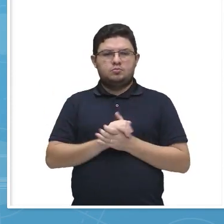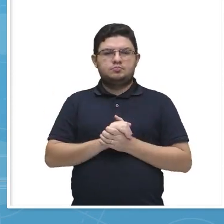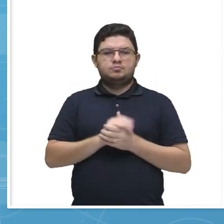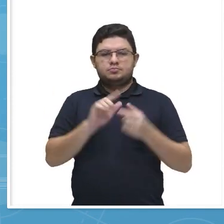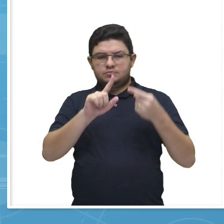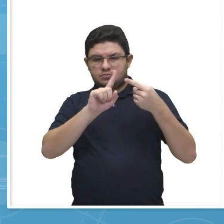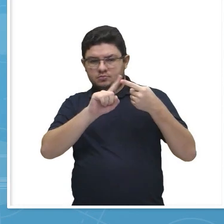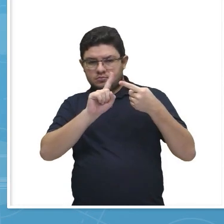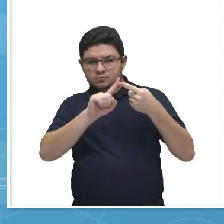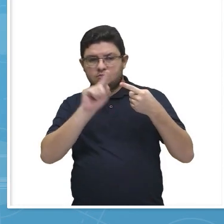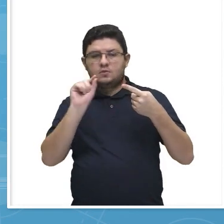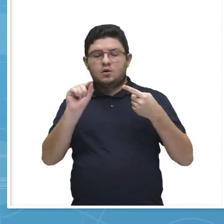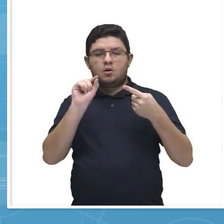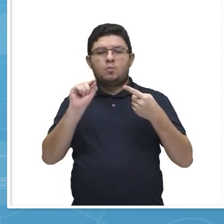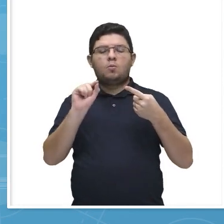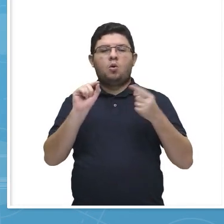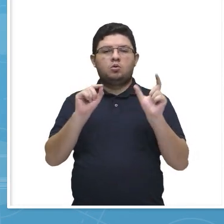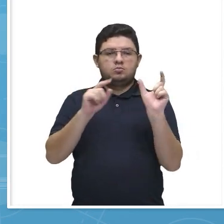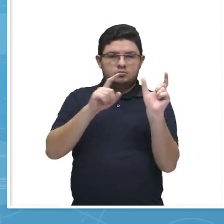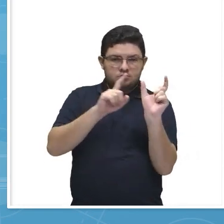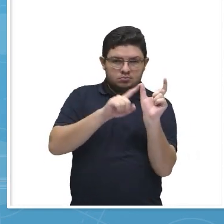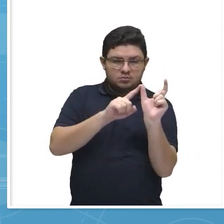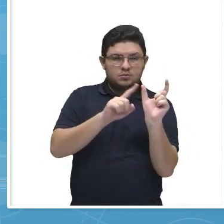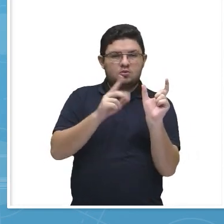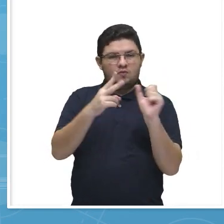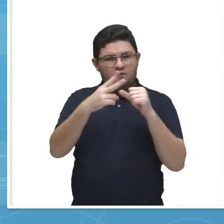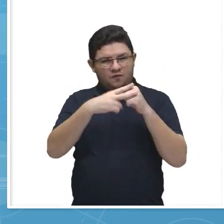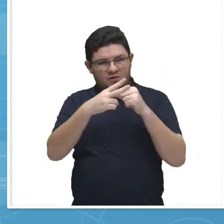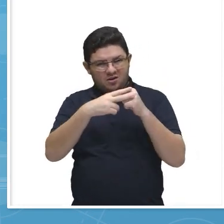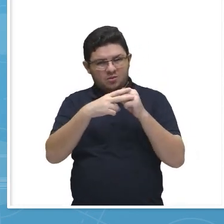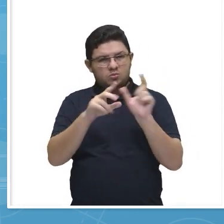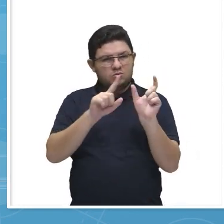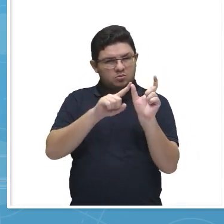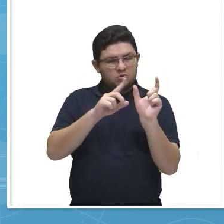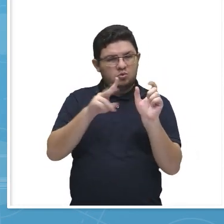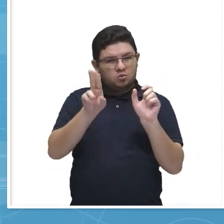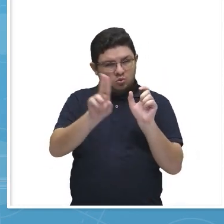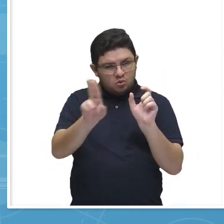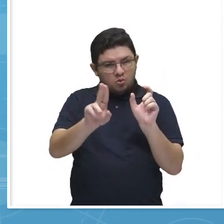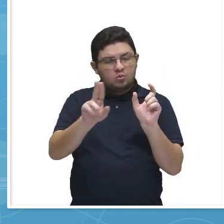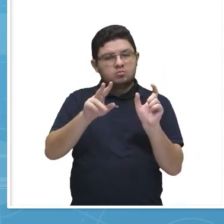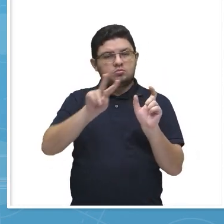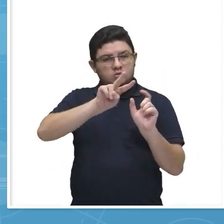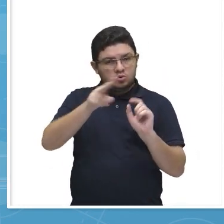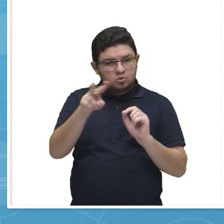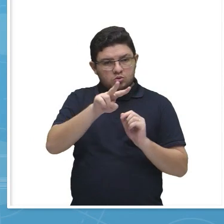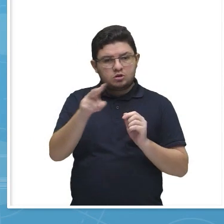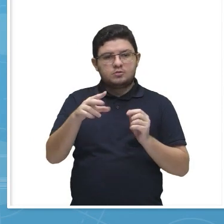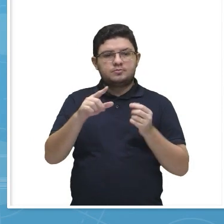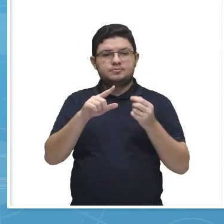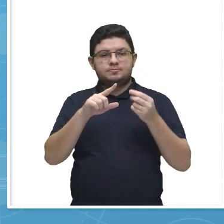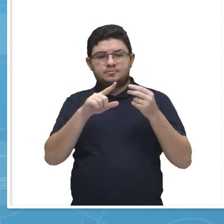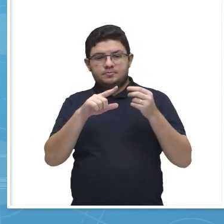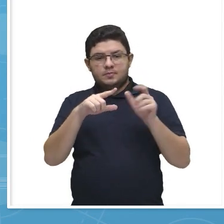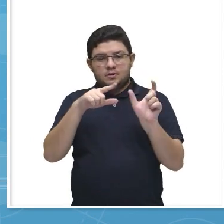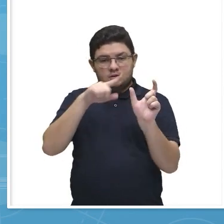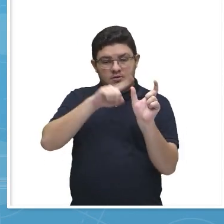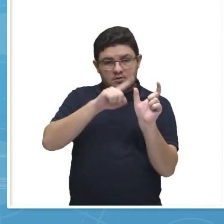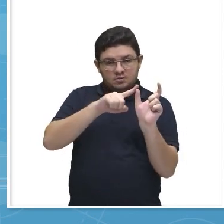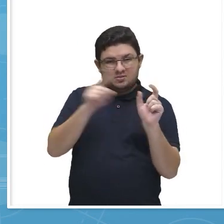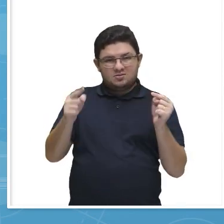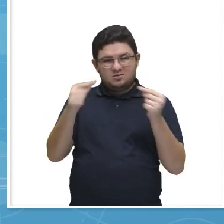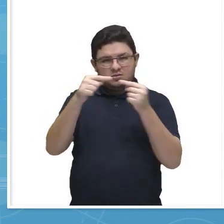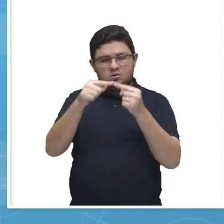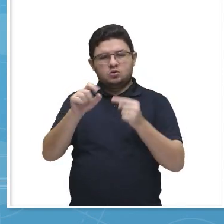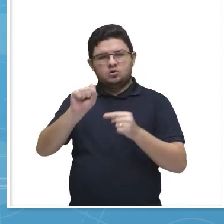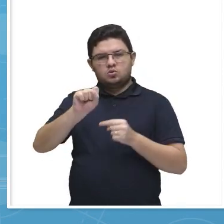certo? Um verbo e um nome. Ele vai possuir um predicativo do sujeito ou um predicativo do objeto e indica a